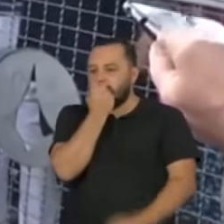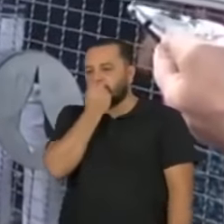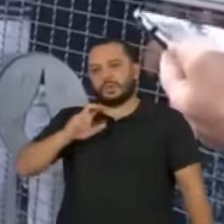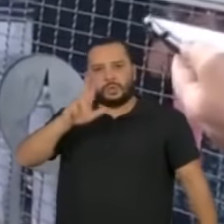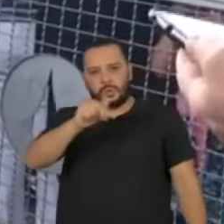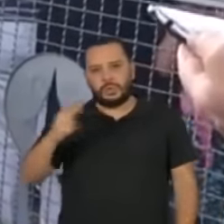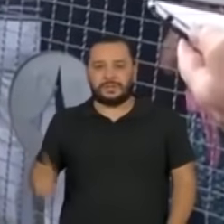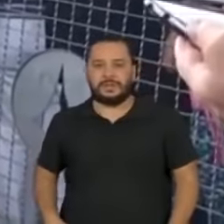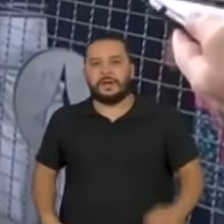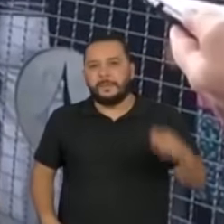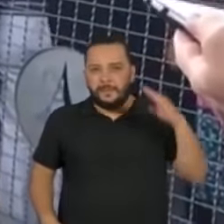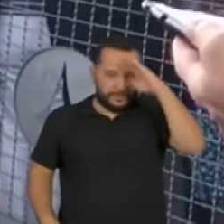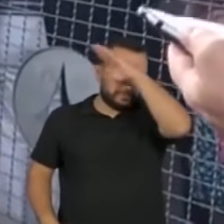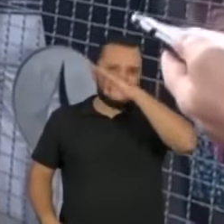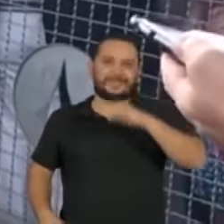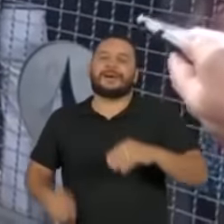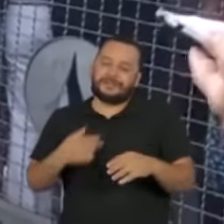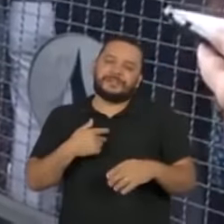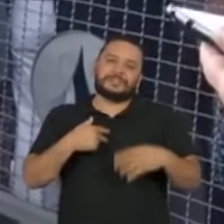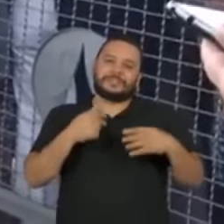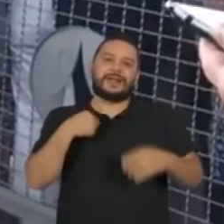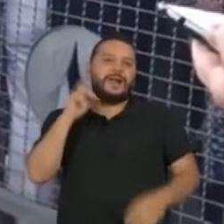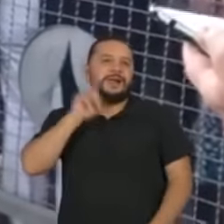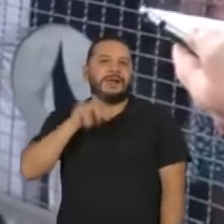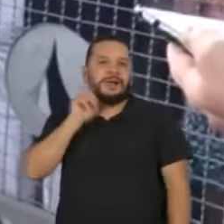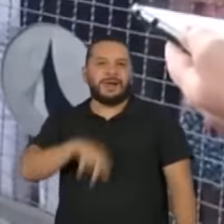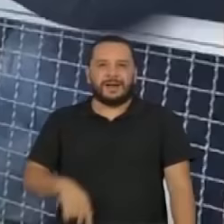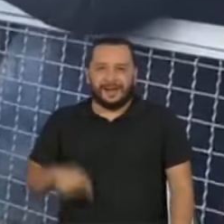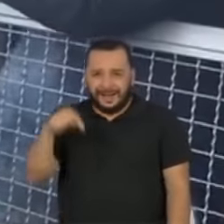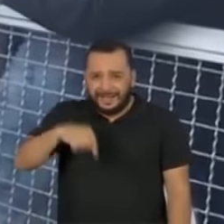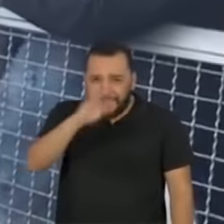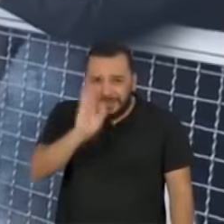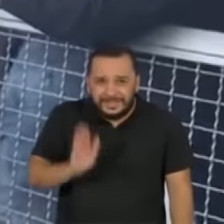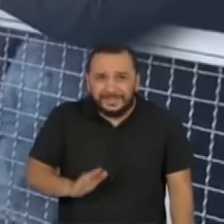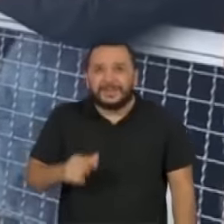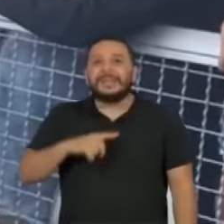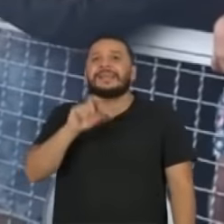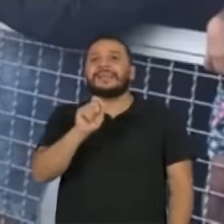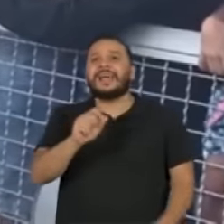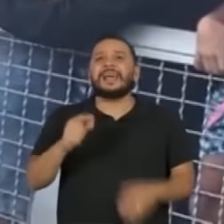presidente Jair Bolsonaro rebateu com ironia.